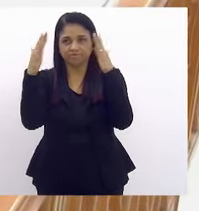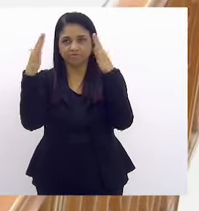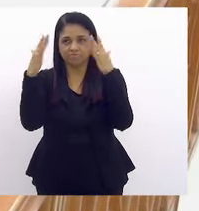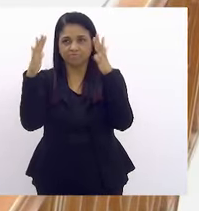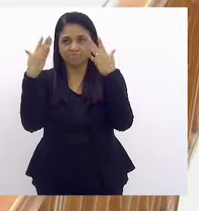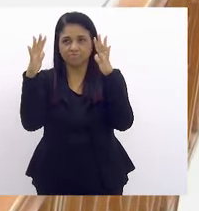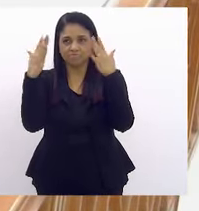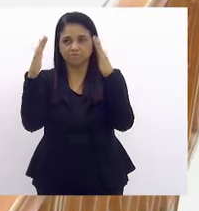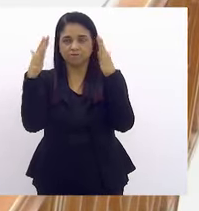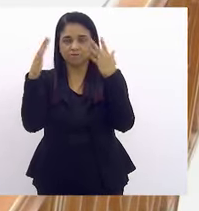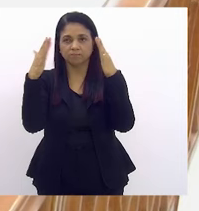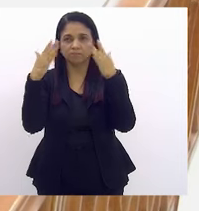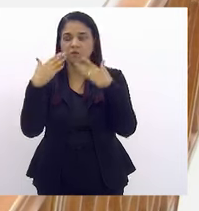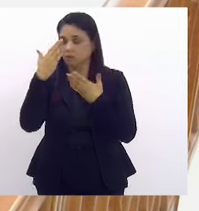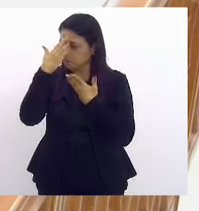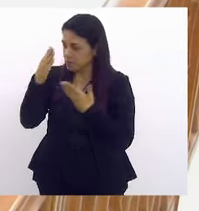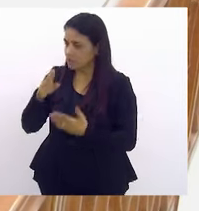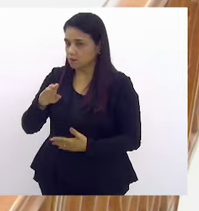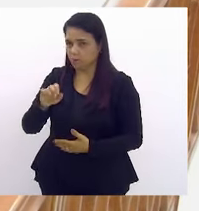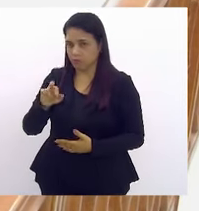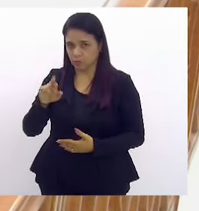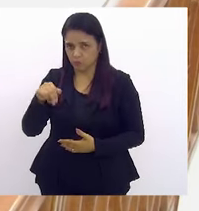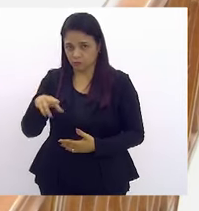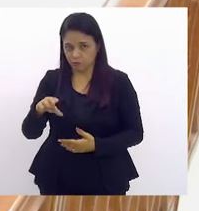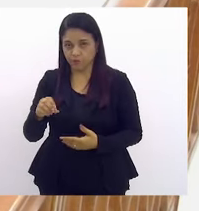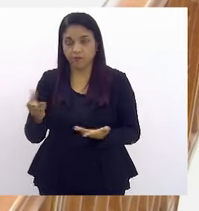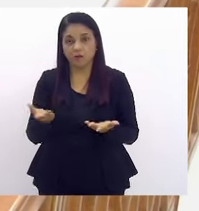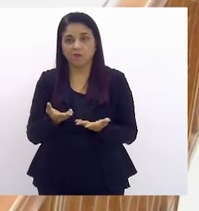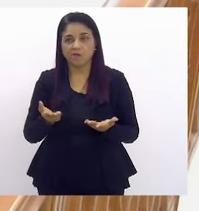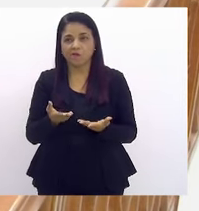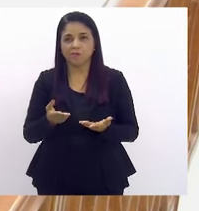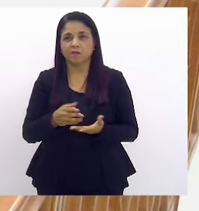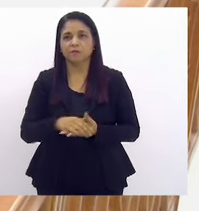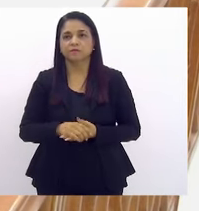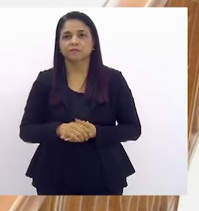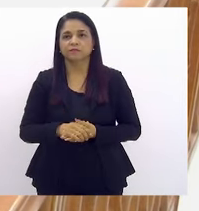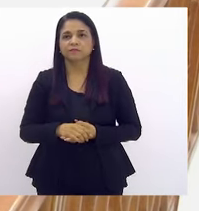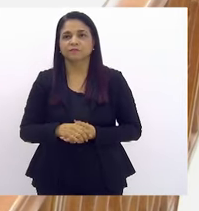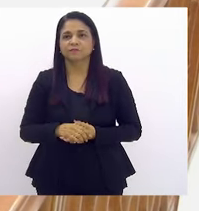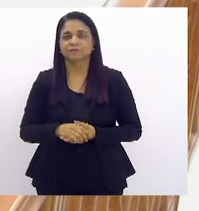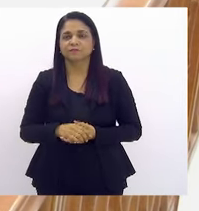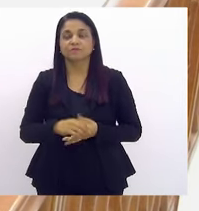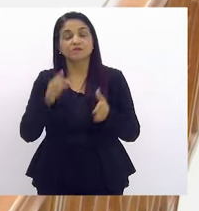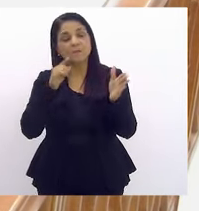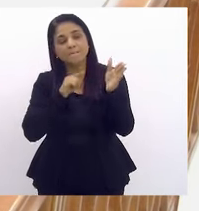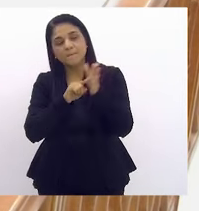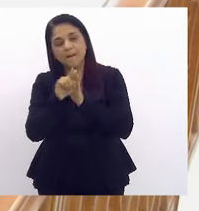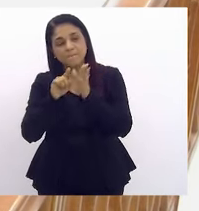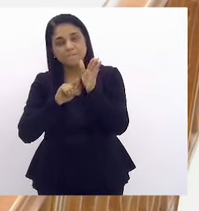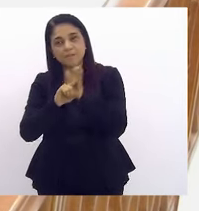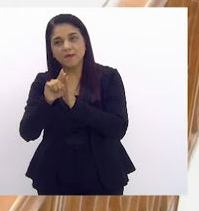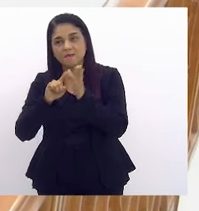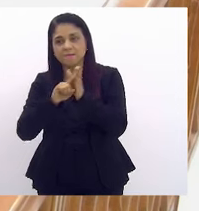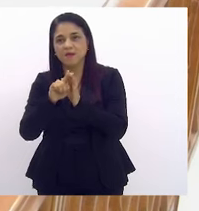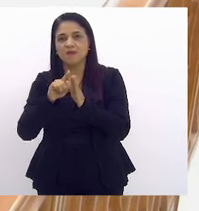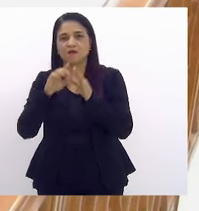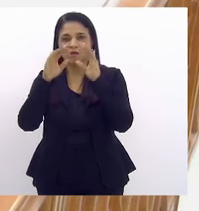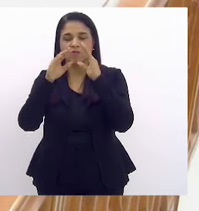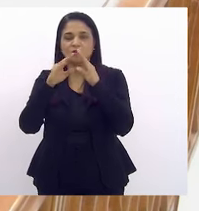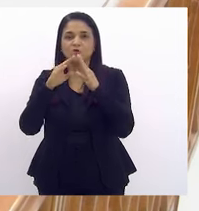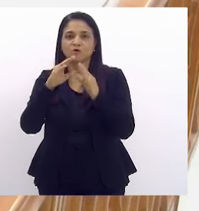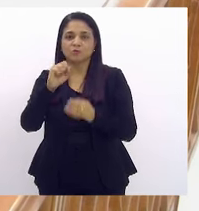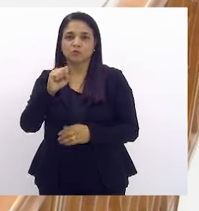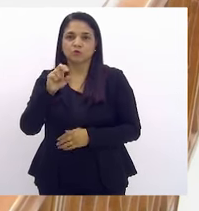Maravilha, obrigado, Bruno. Agora, partindo aos questionamentos para o nosso superintendente do Enea,